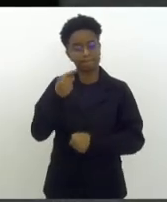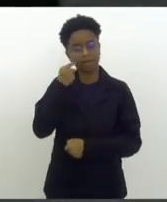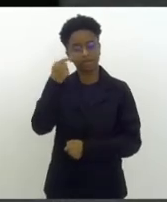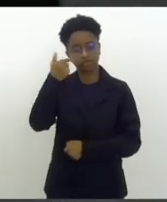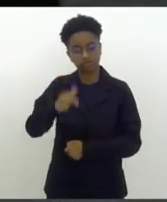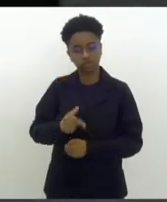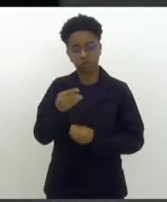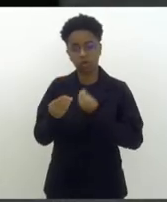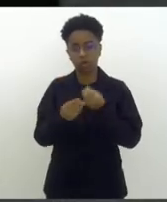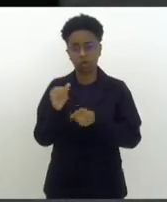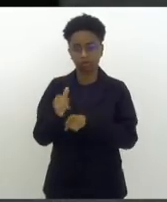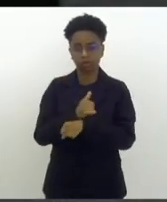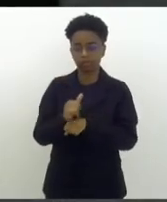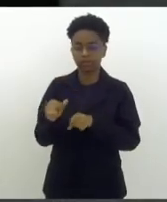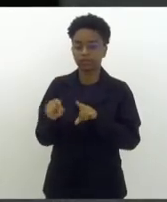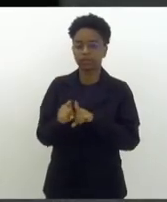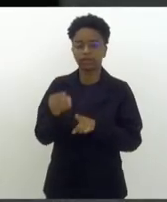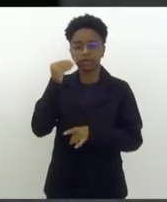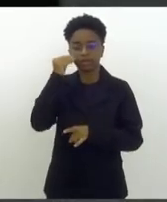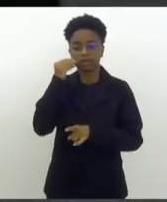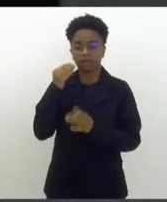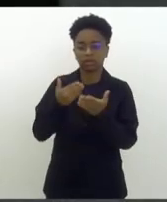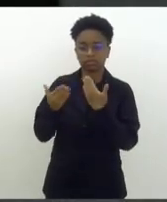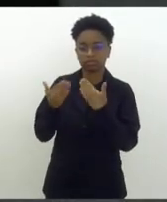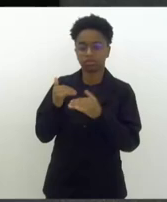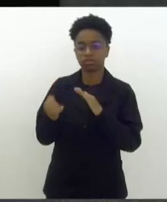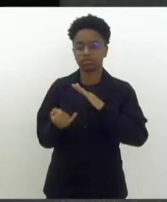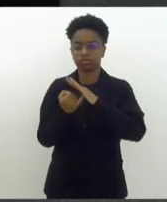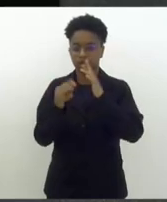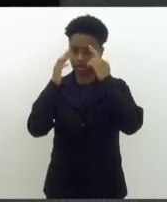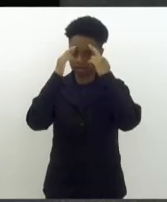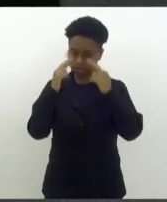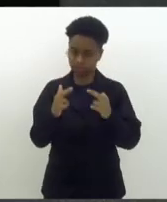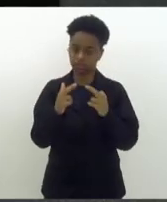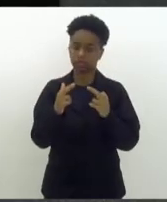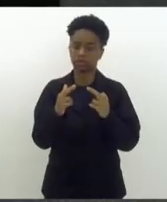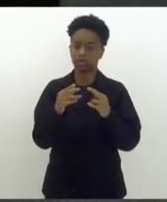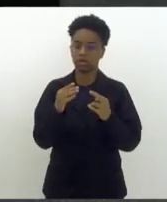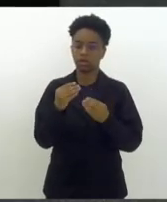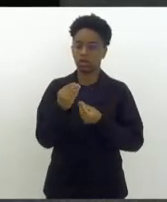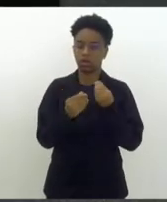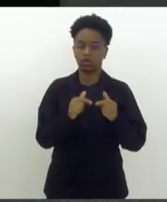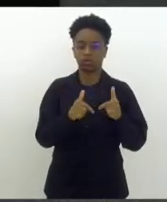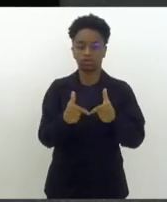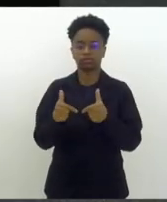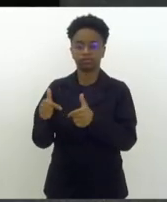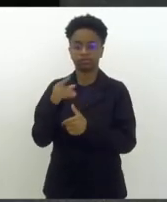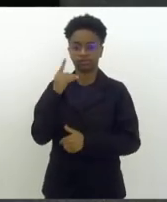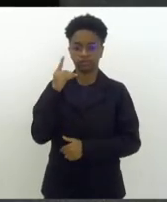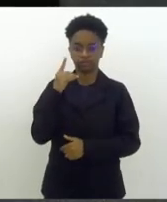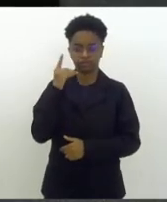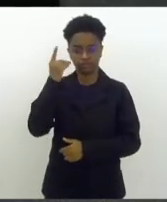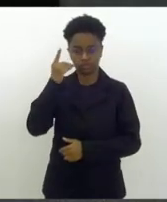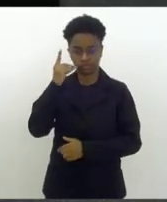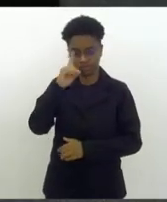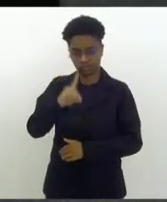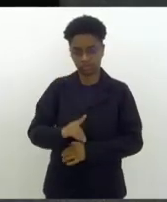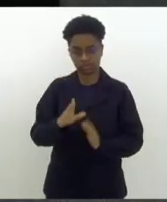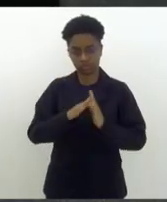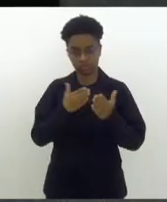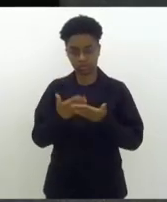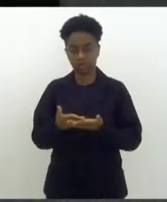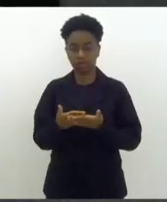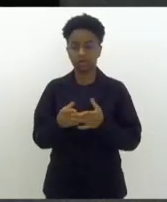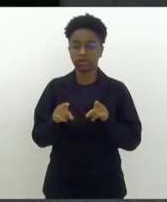os métodos e busca Um Diálogo institucional respeitoso com diretores e diretoras da escola é Lembrando que